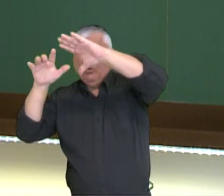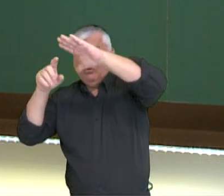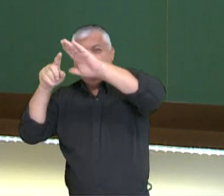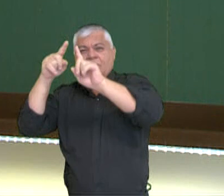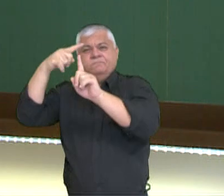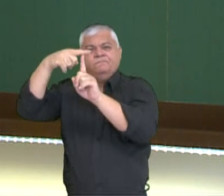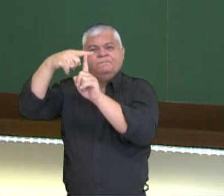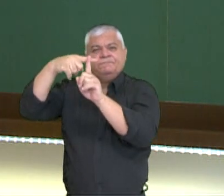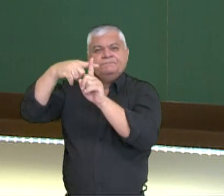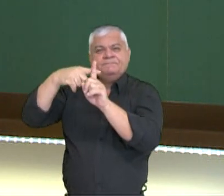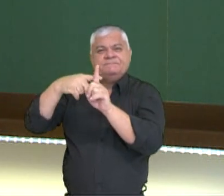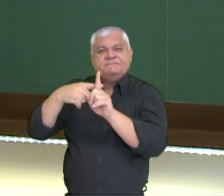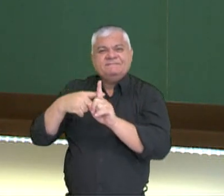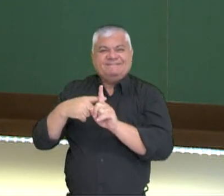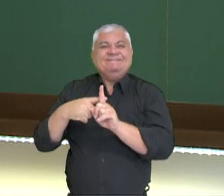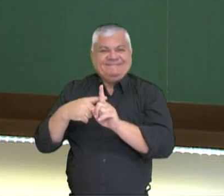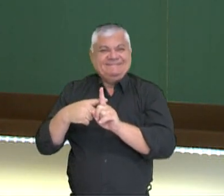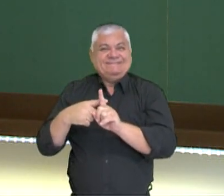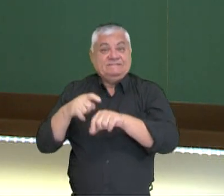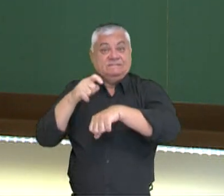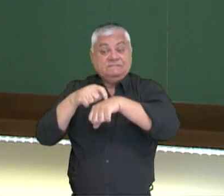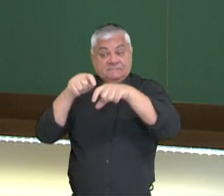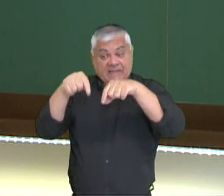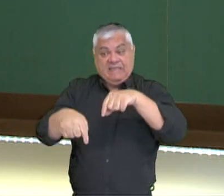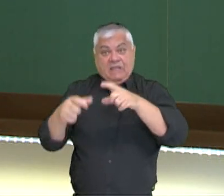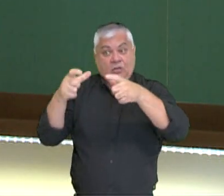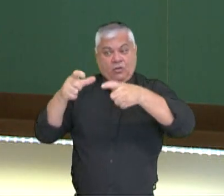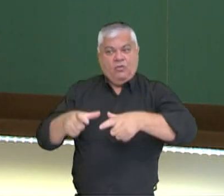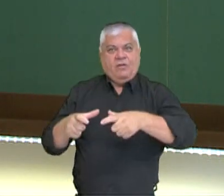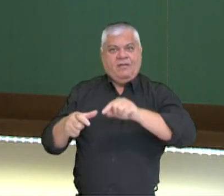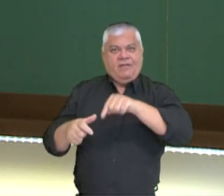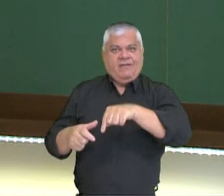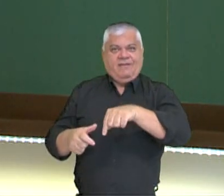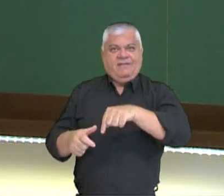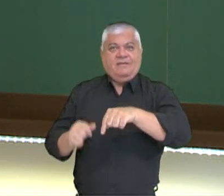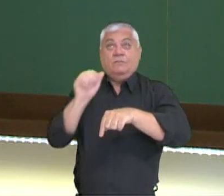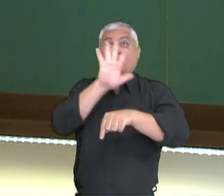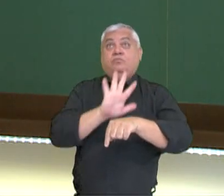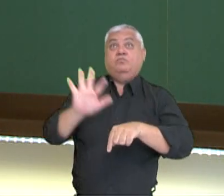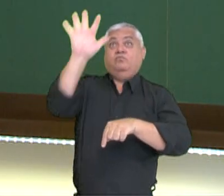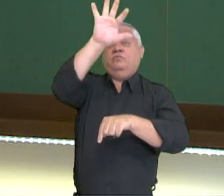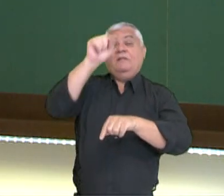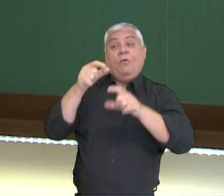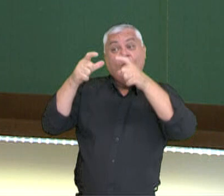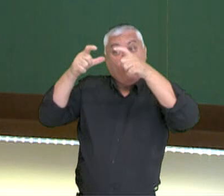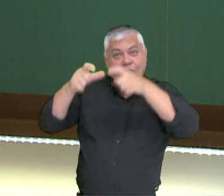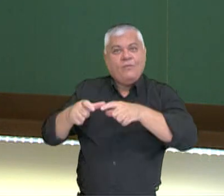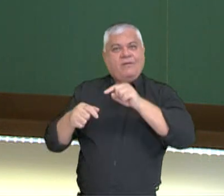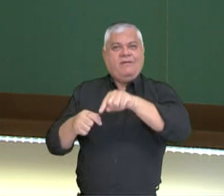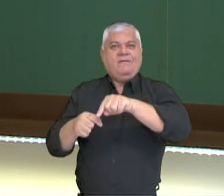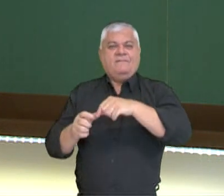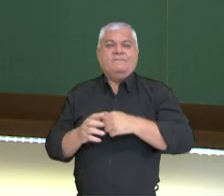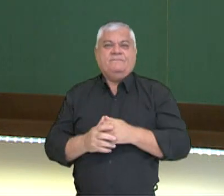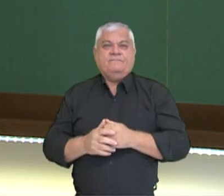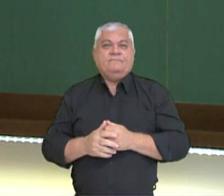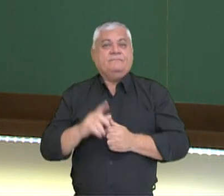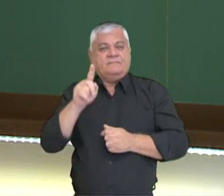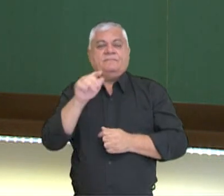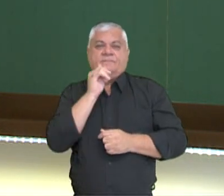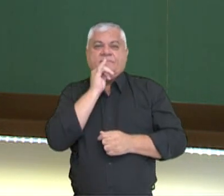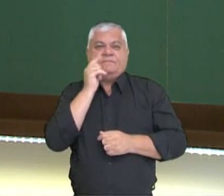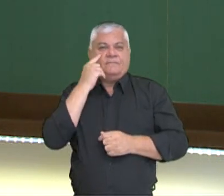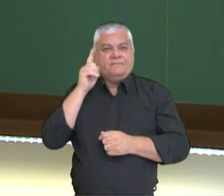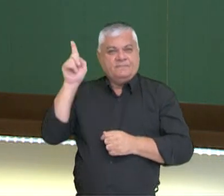A temperatura ficou menor naquele local onde aconteceu essa mudança momentânea da atmosfera. Isso é um exemplo ali